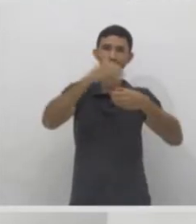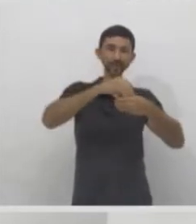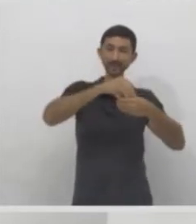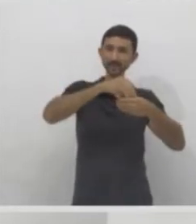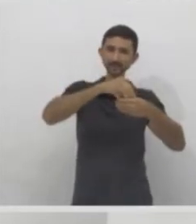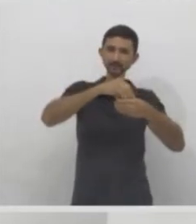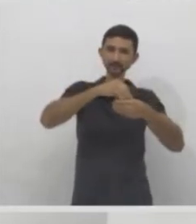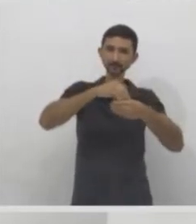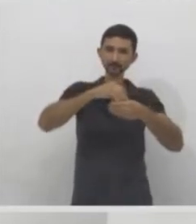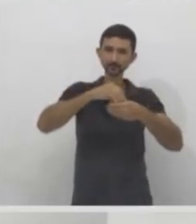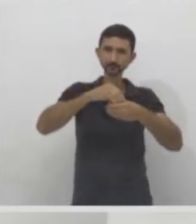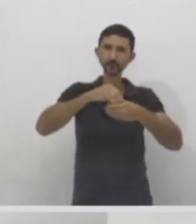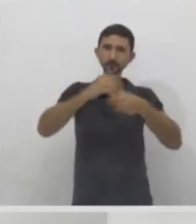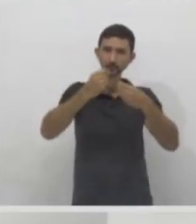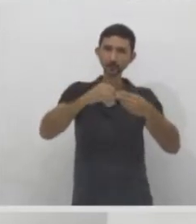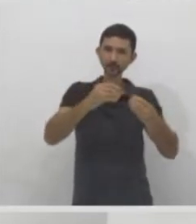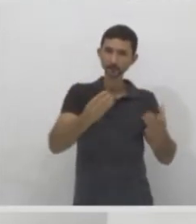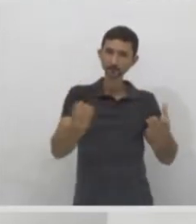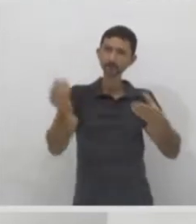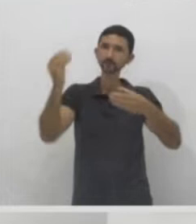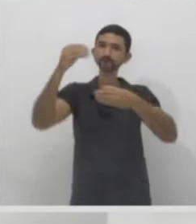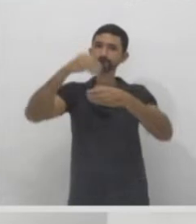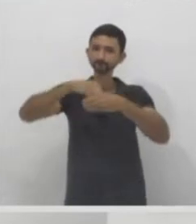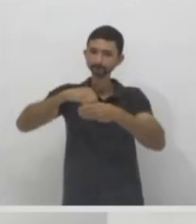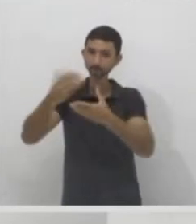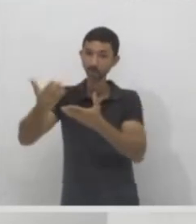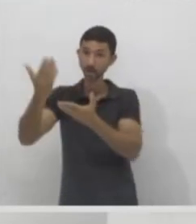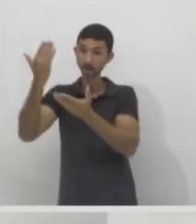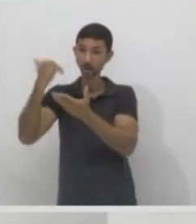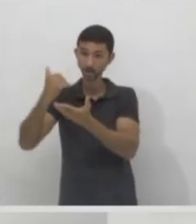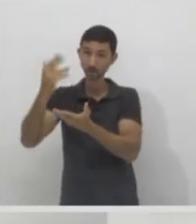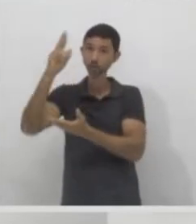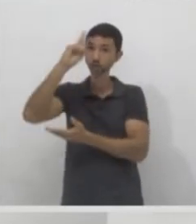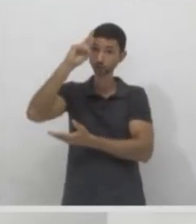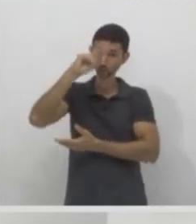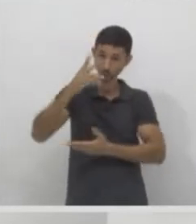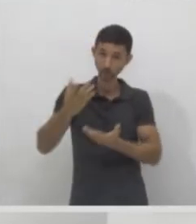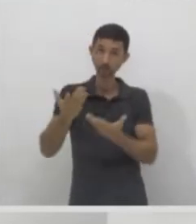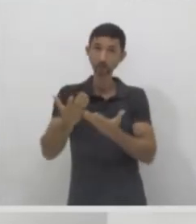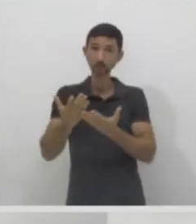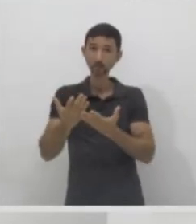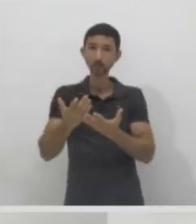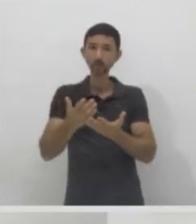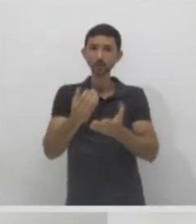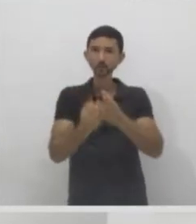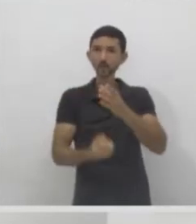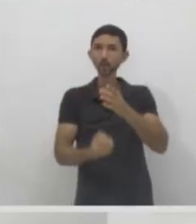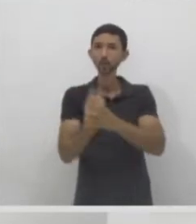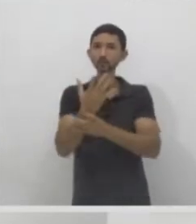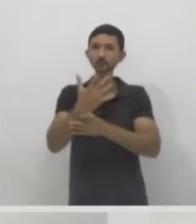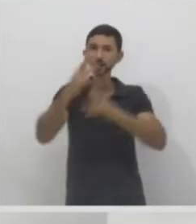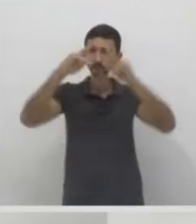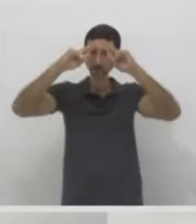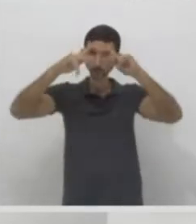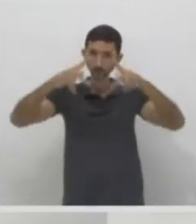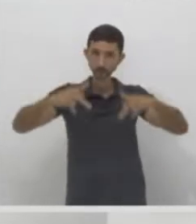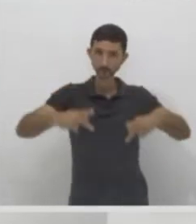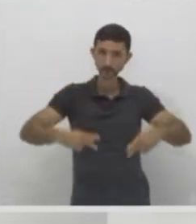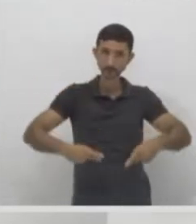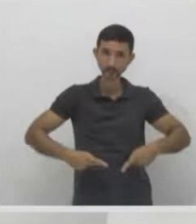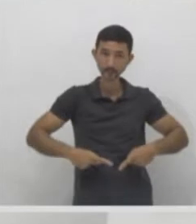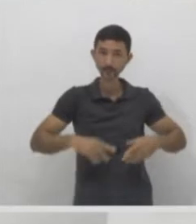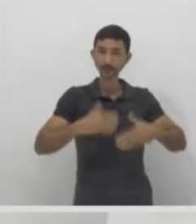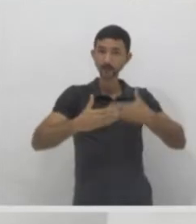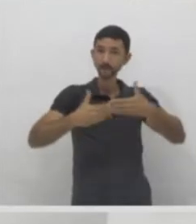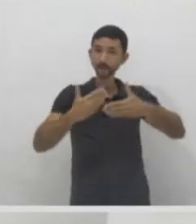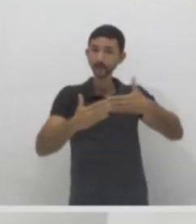não é isso que a gente observa. E ela, tradicionalmente, era considerada do surgimento do homem até